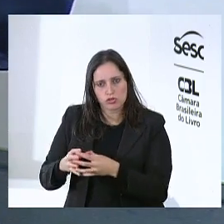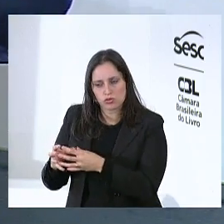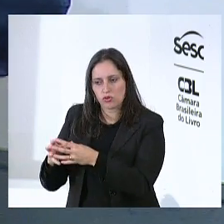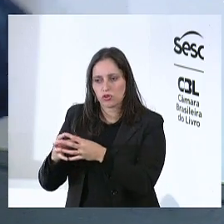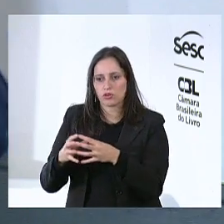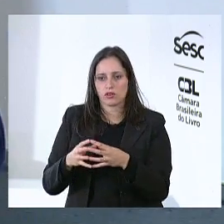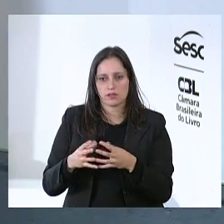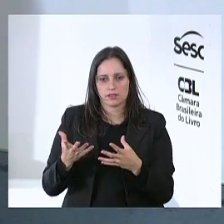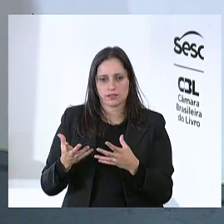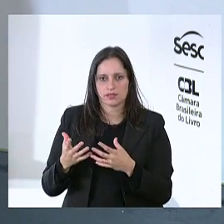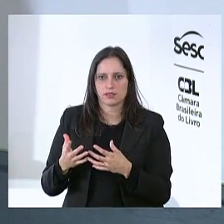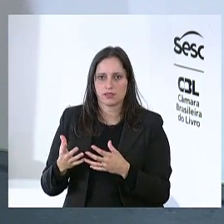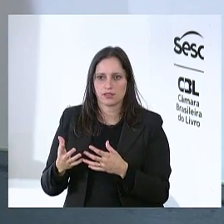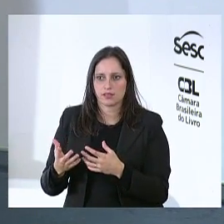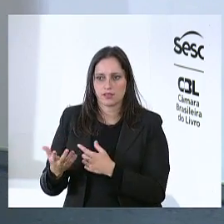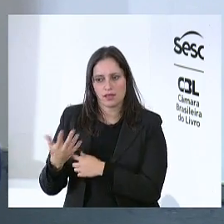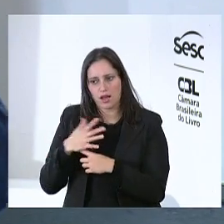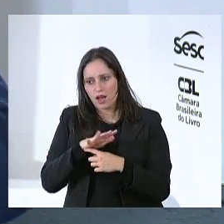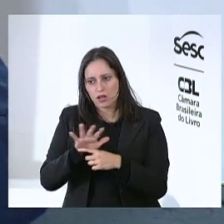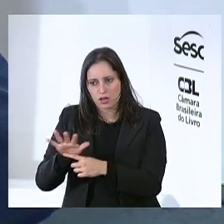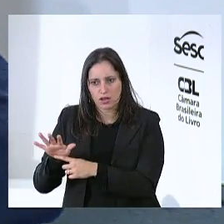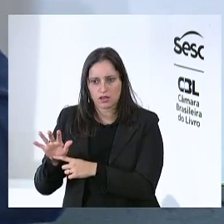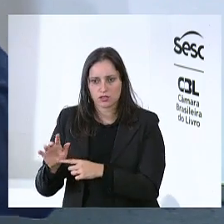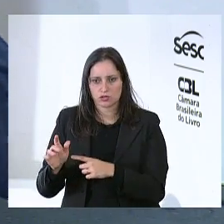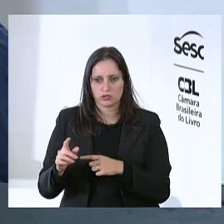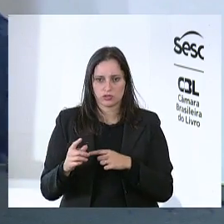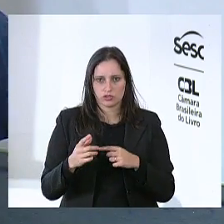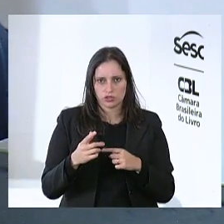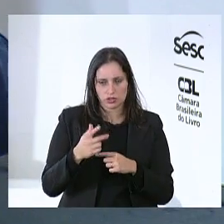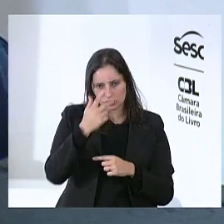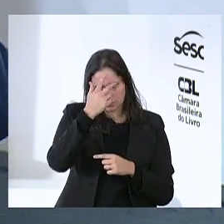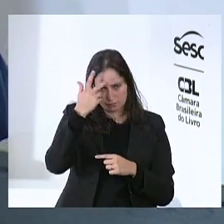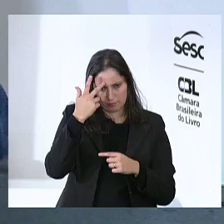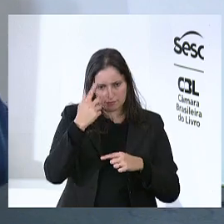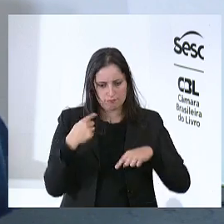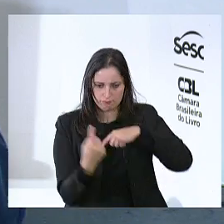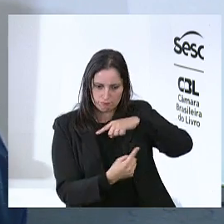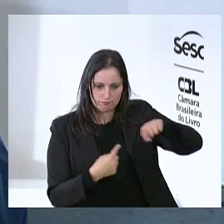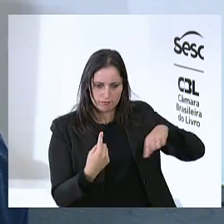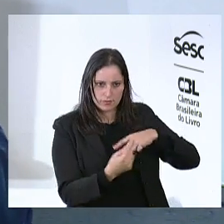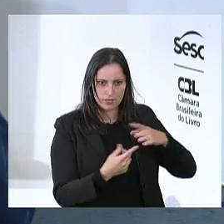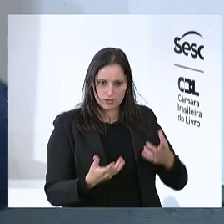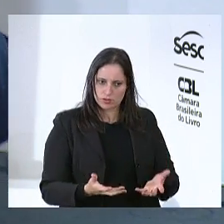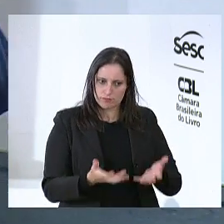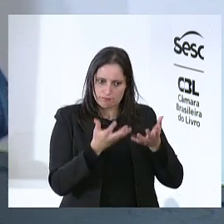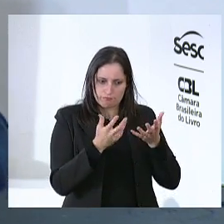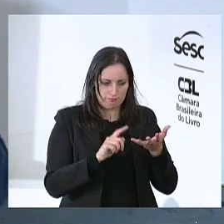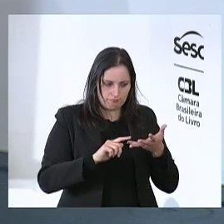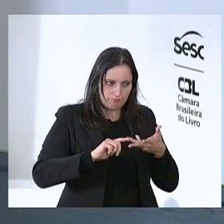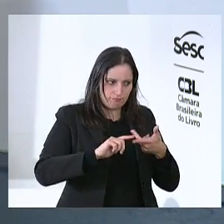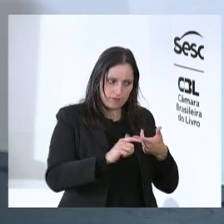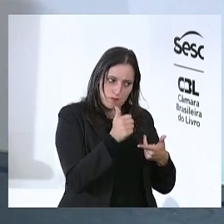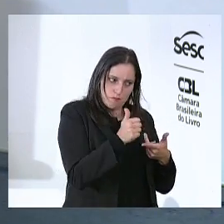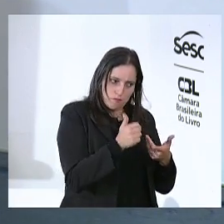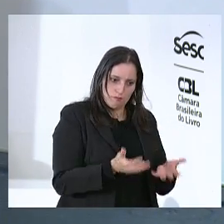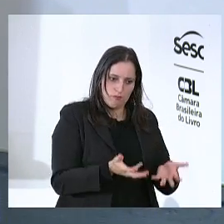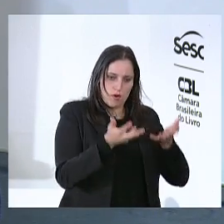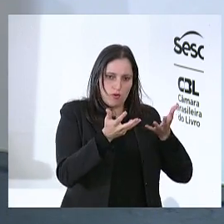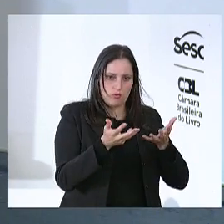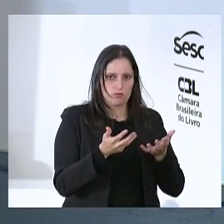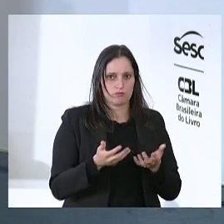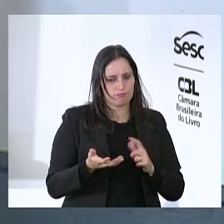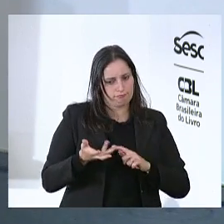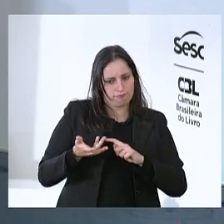que articule as relações humanas de maneira a valorizar justamente essas coisas positivas, colaborativas, etc.